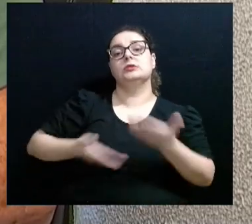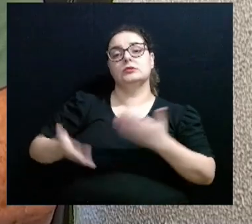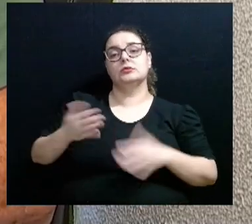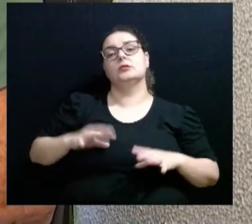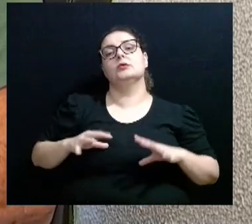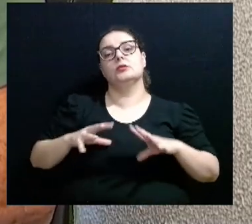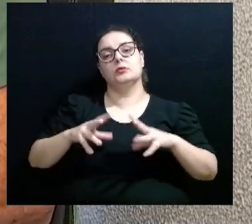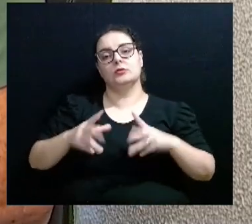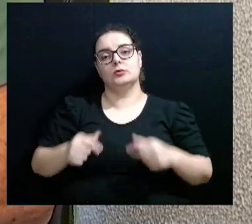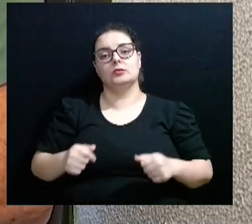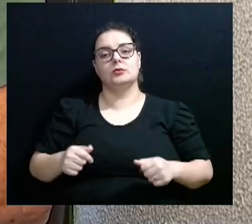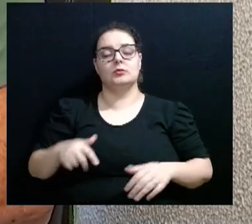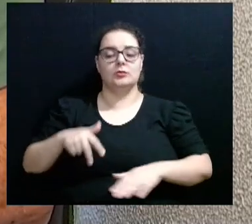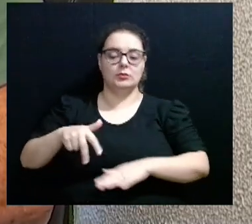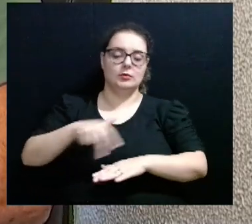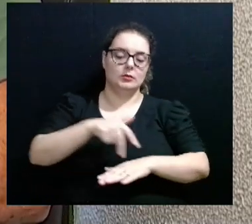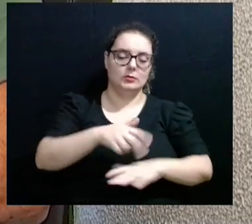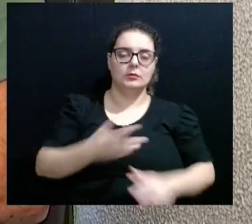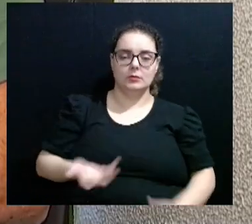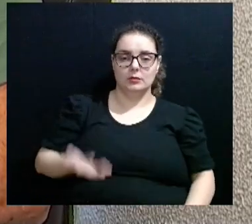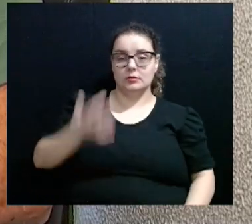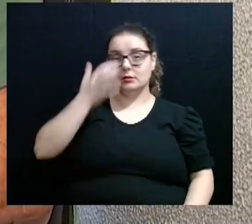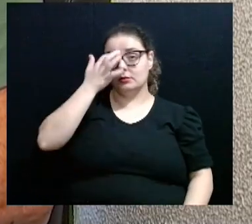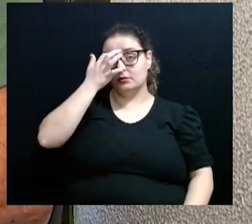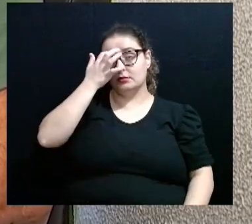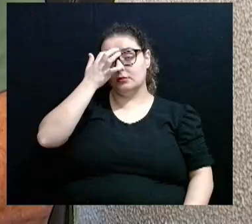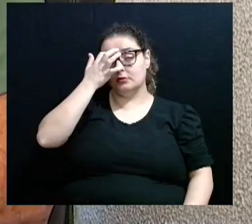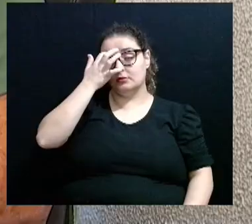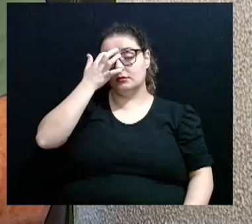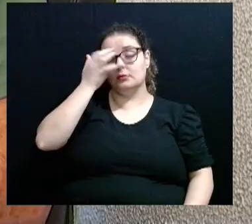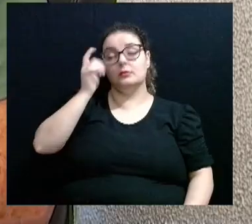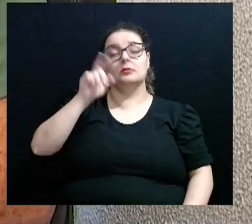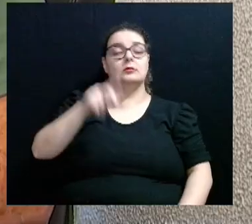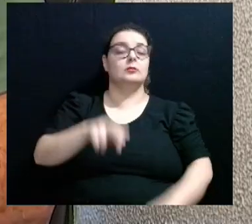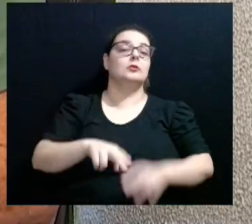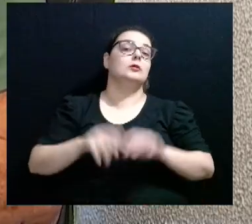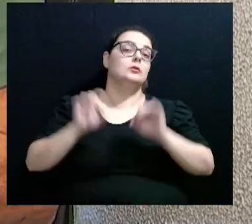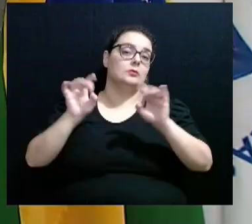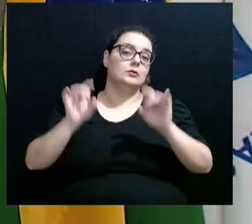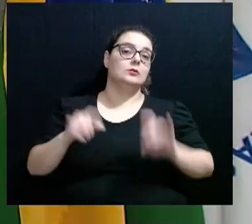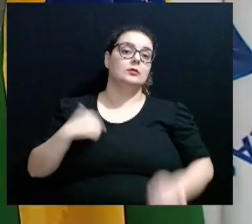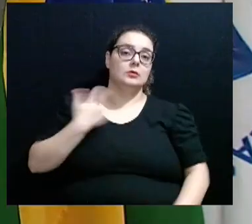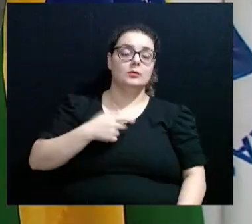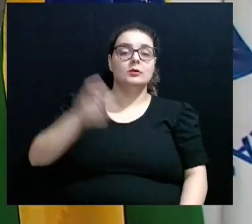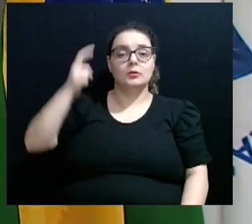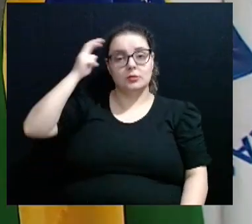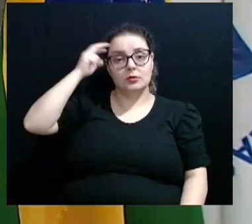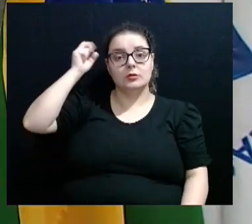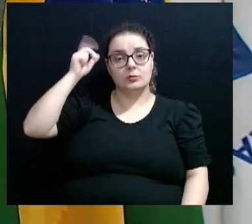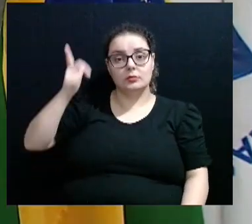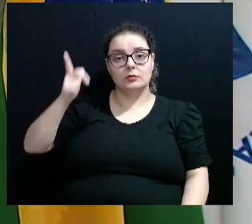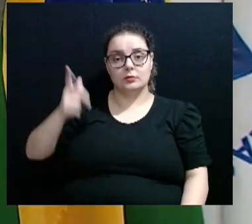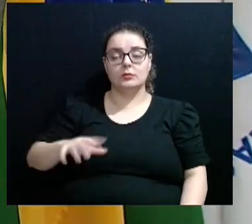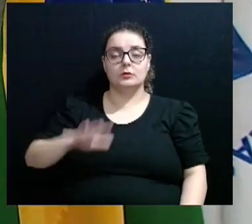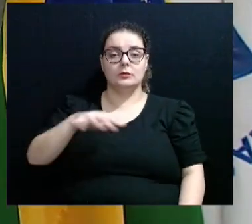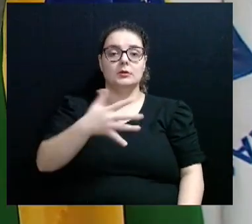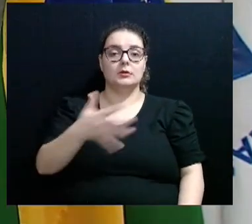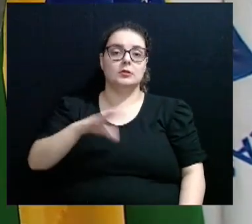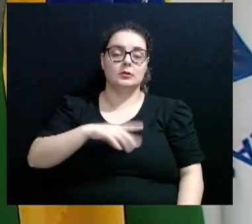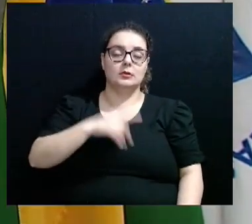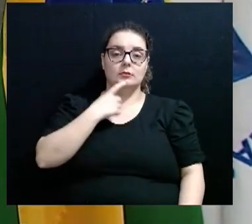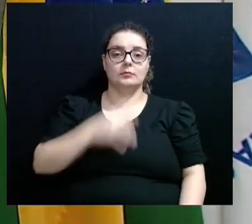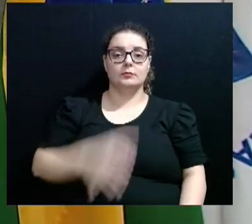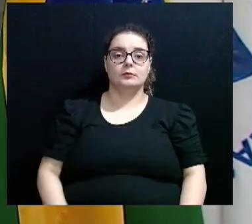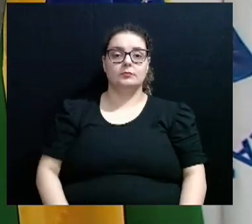nesse momento tão especial da nossa cultura, da nossa arte na cidade de Campinas. A lei determina que todas as